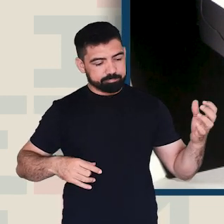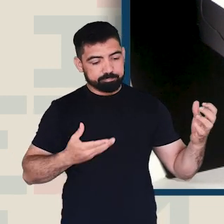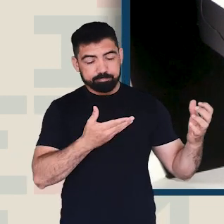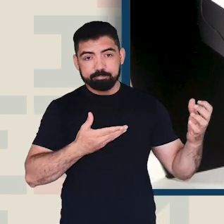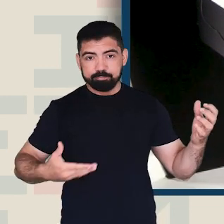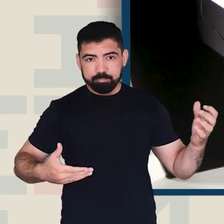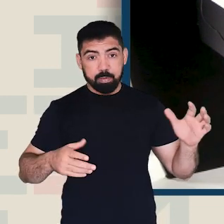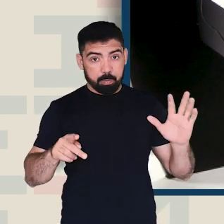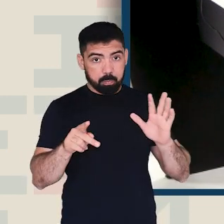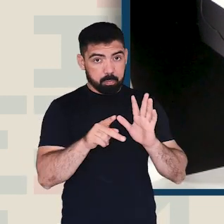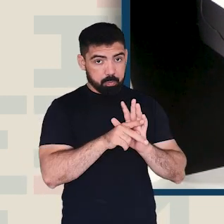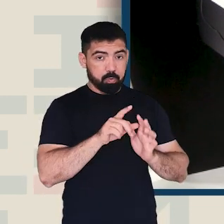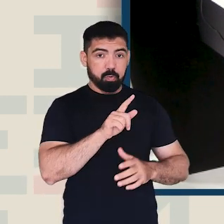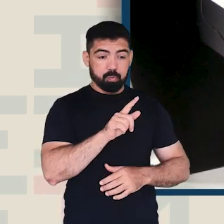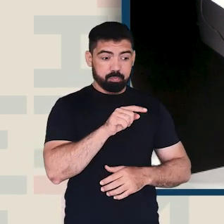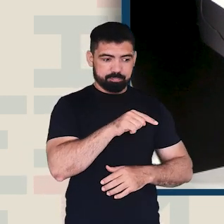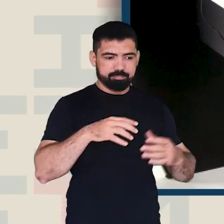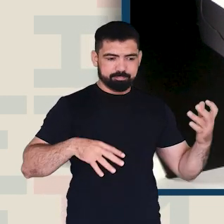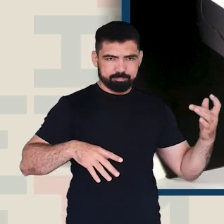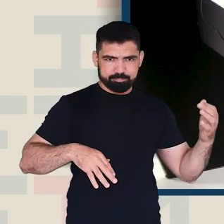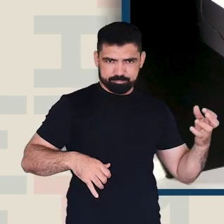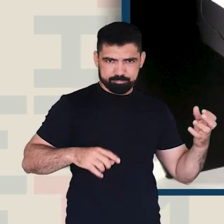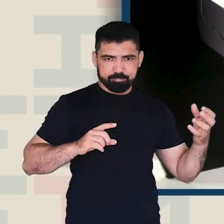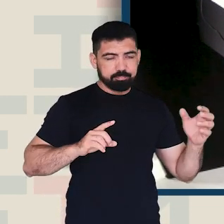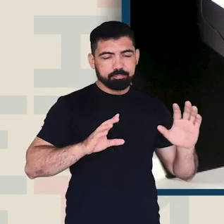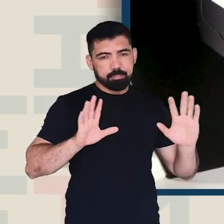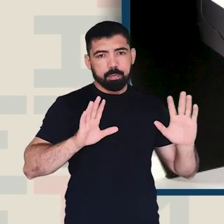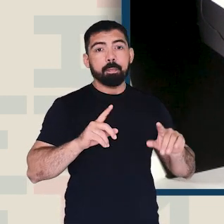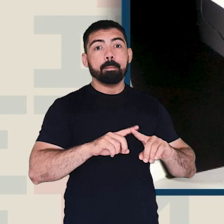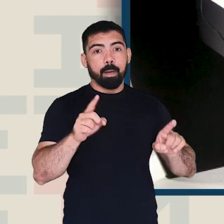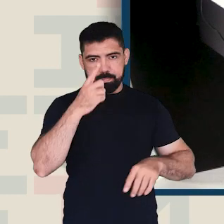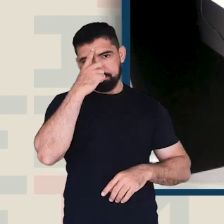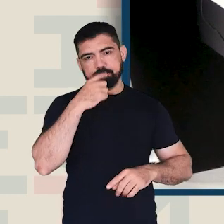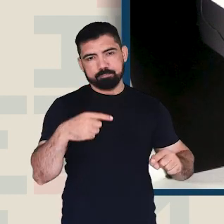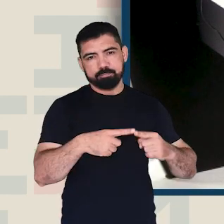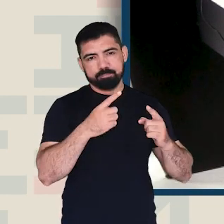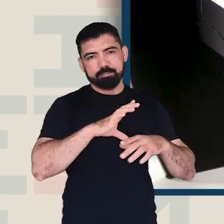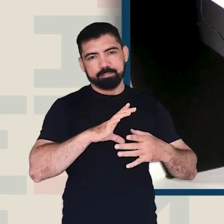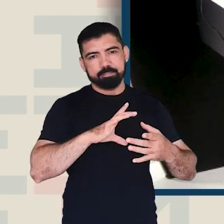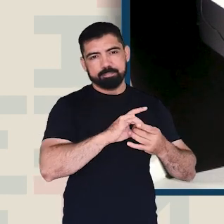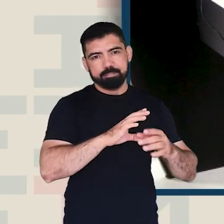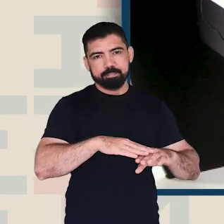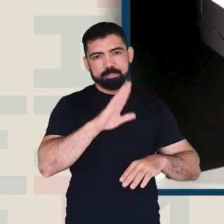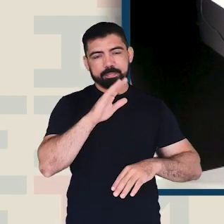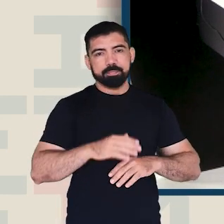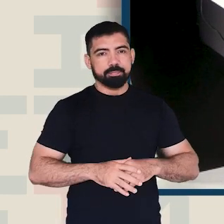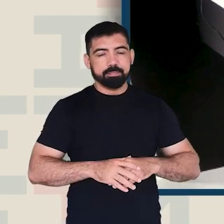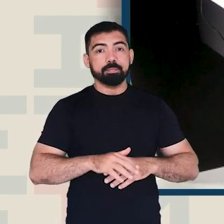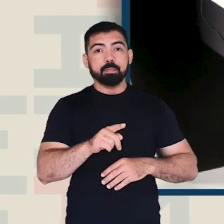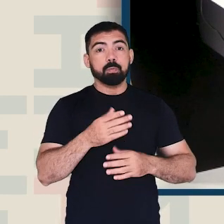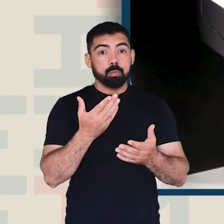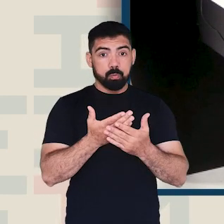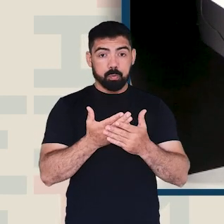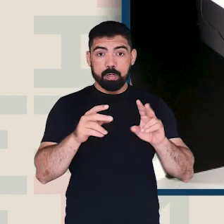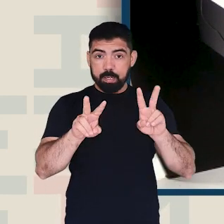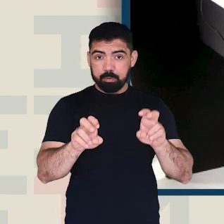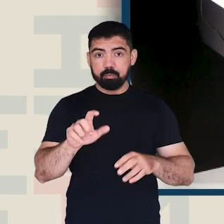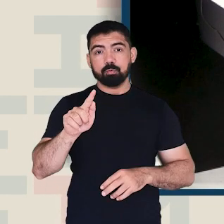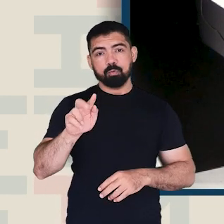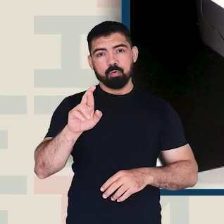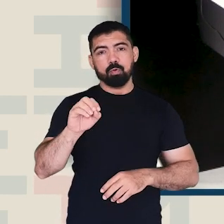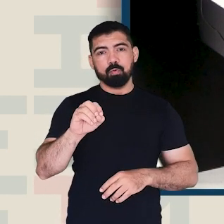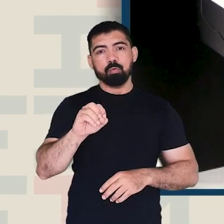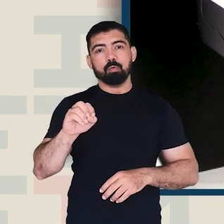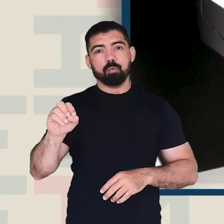é exclusividade nossa, mas tem mais a nossa cara. Para chegar nessa fase, para estudar sobre grooves,